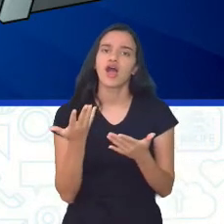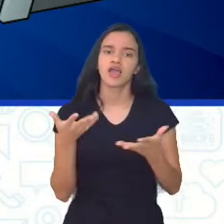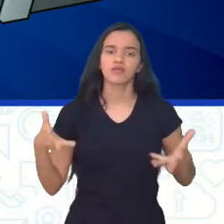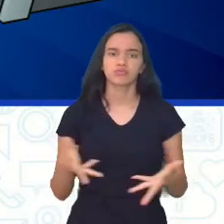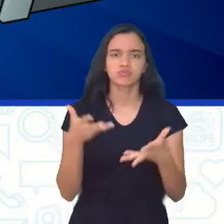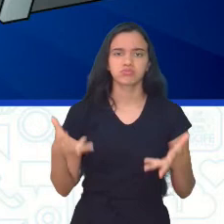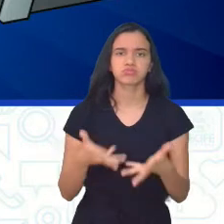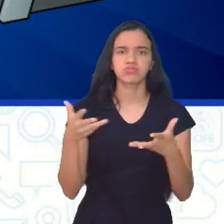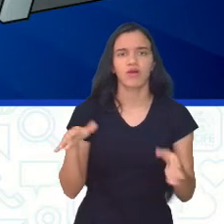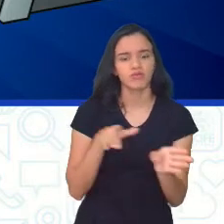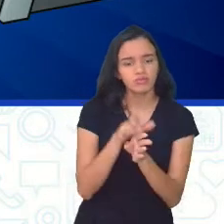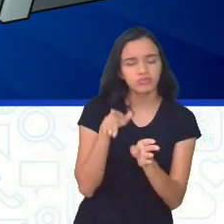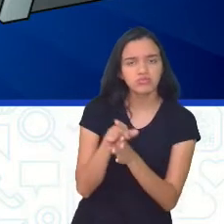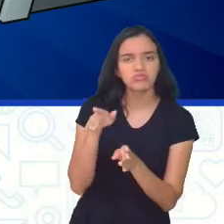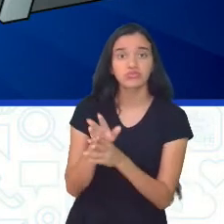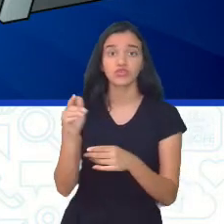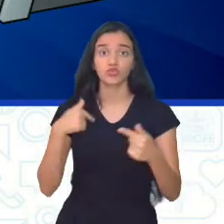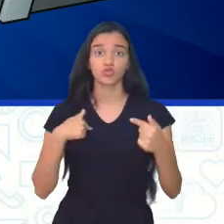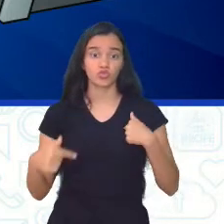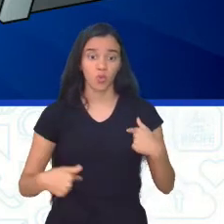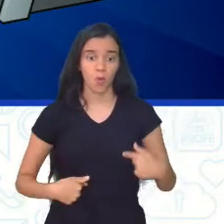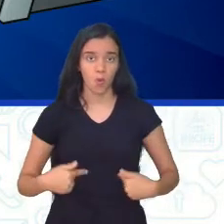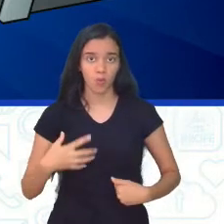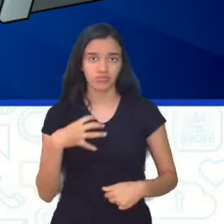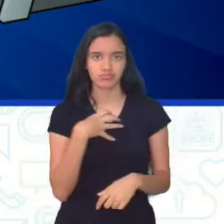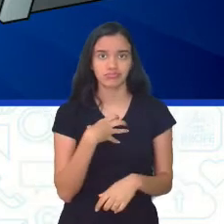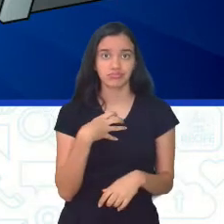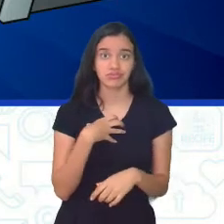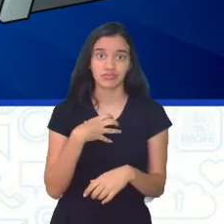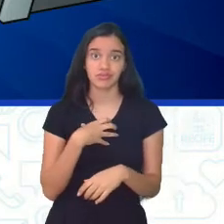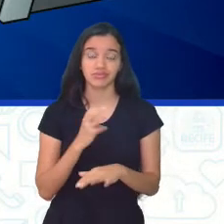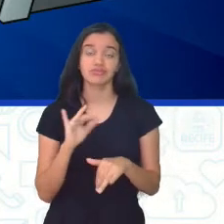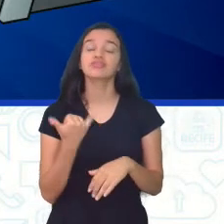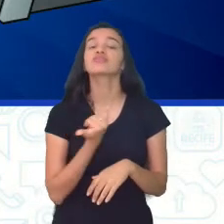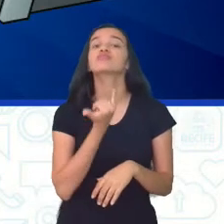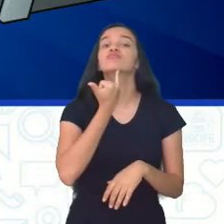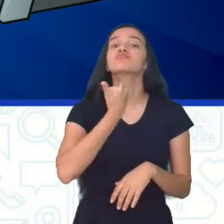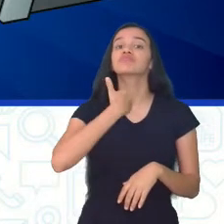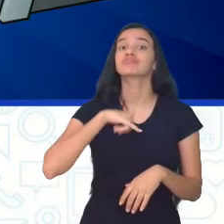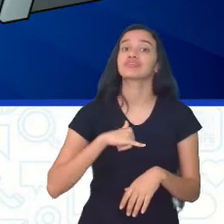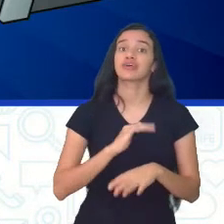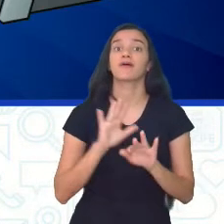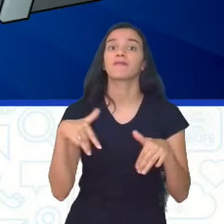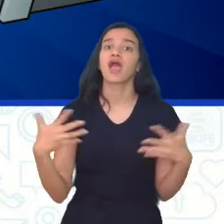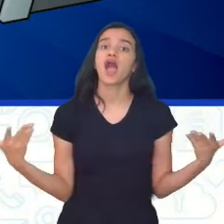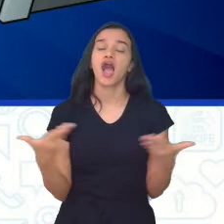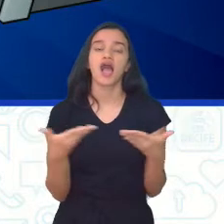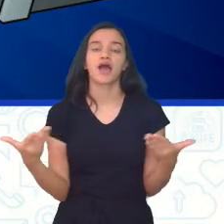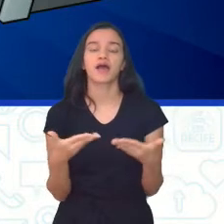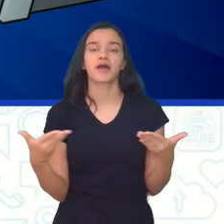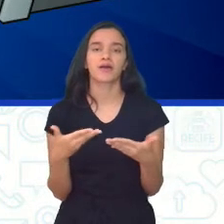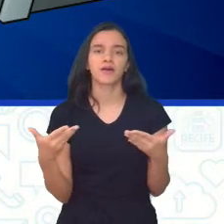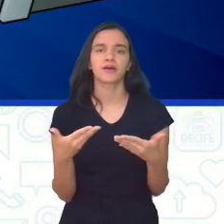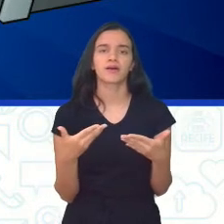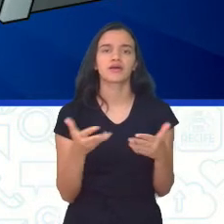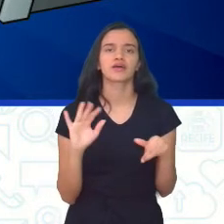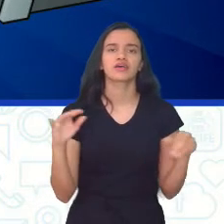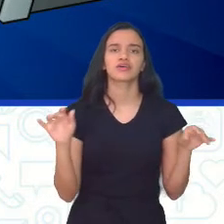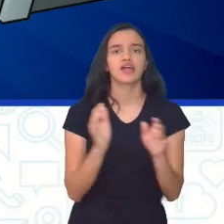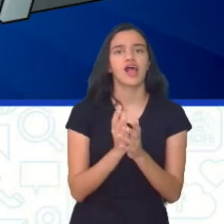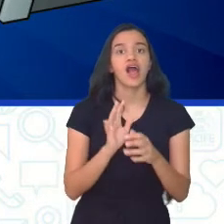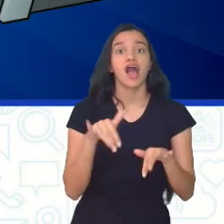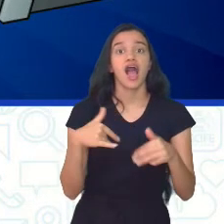impulsos dos órgãos sensitivos até o sistema nervoso central. E agora vamos para o sistema, os